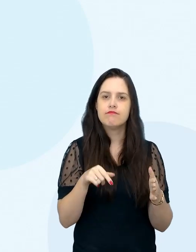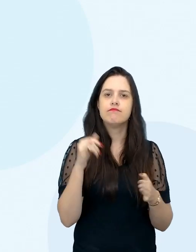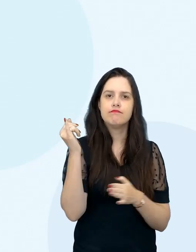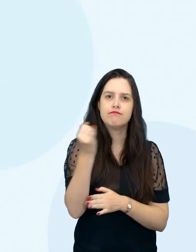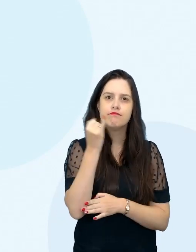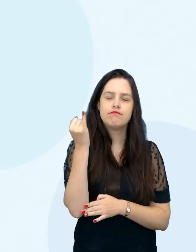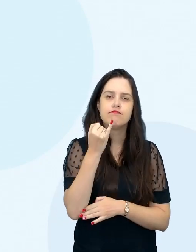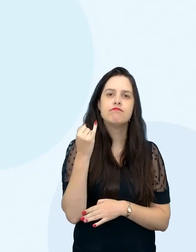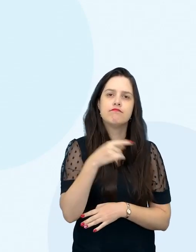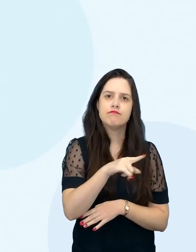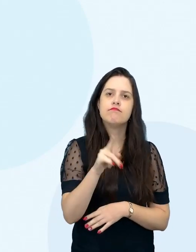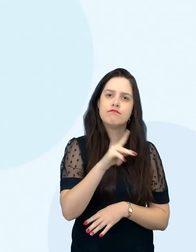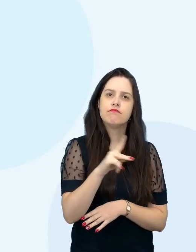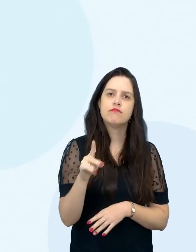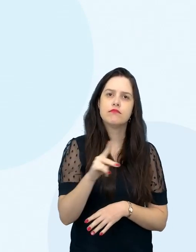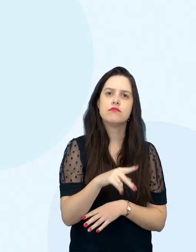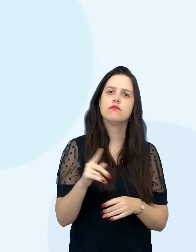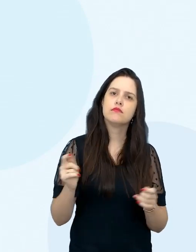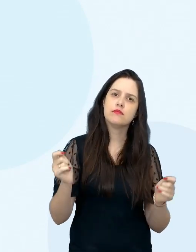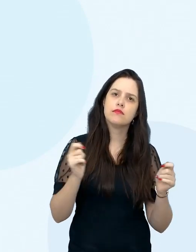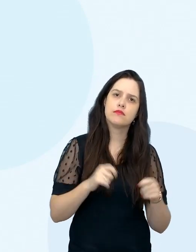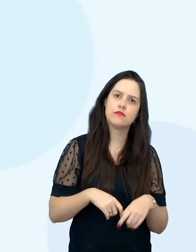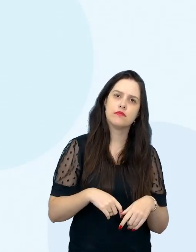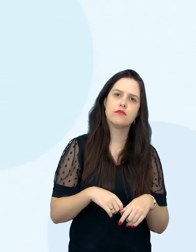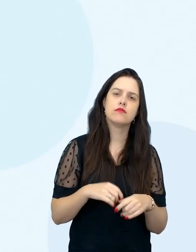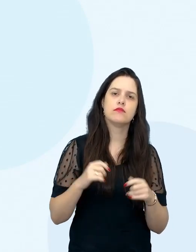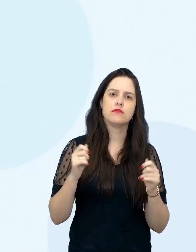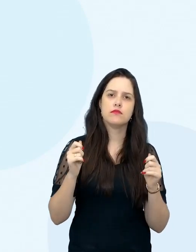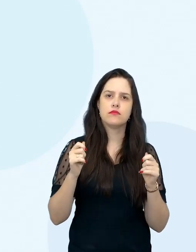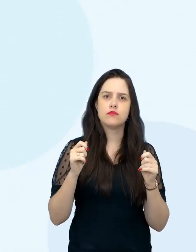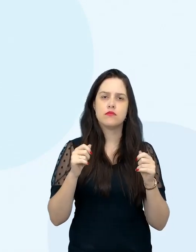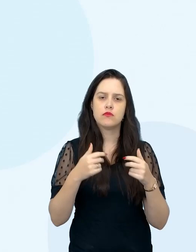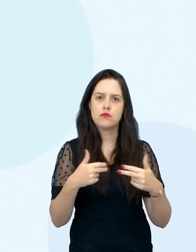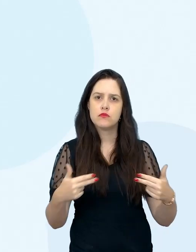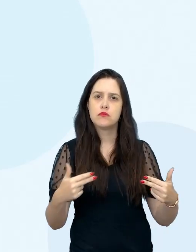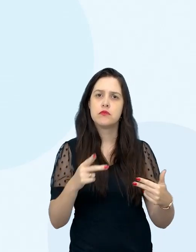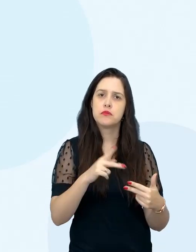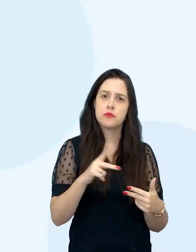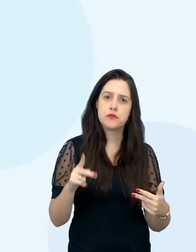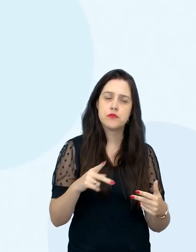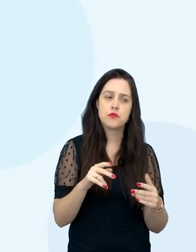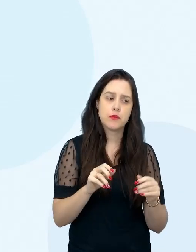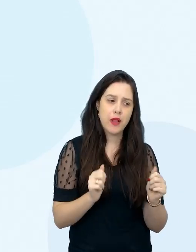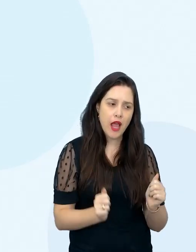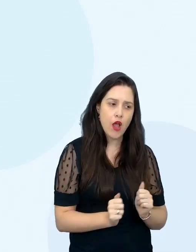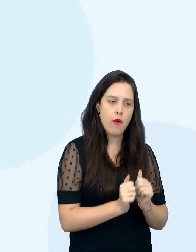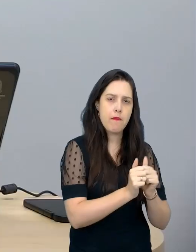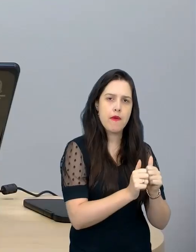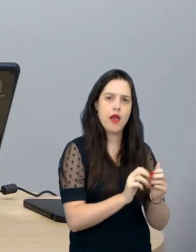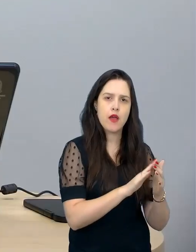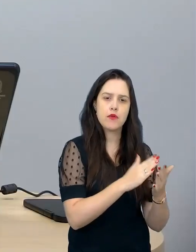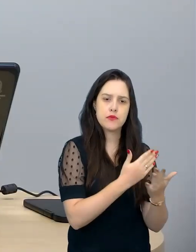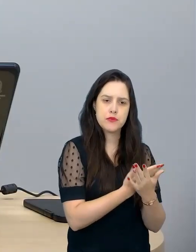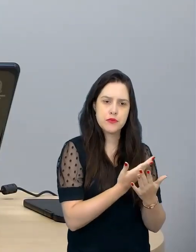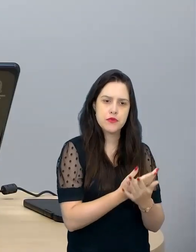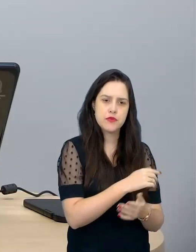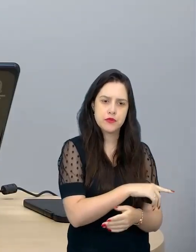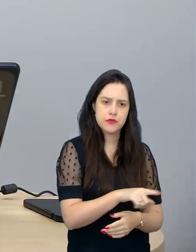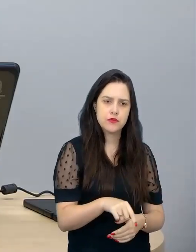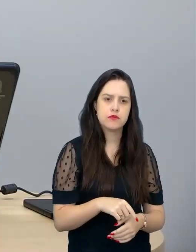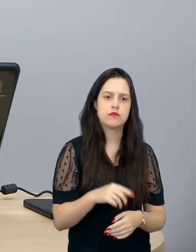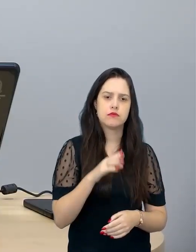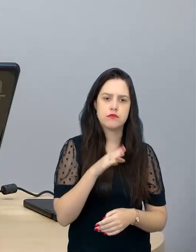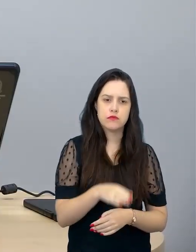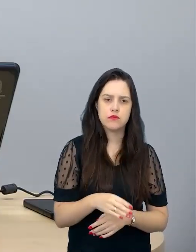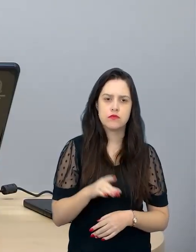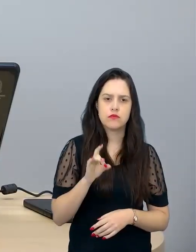aí que o próprio professor, ao longo de todas as etapas, observe bastante todos os seus estudantes para conseguir fazer uma avaliação mais assertiva,